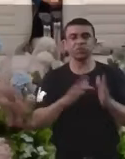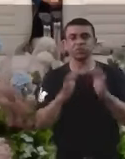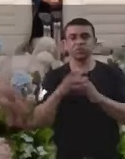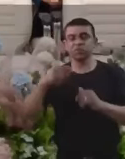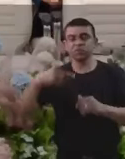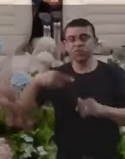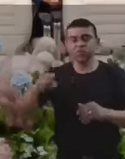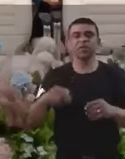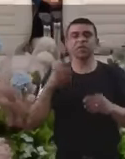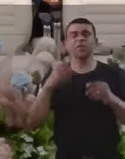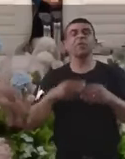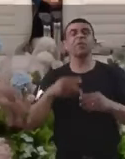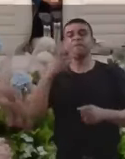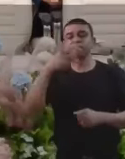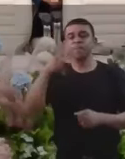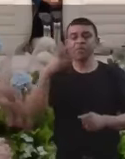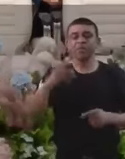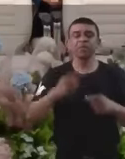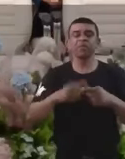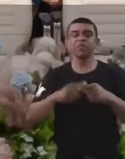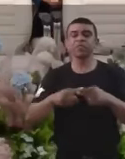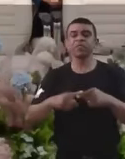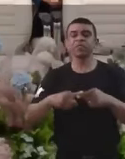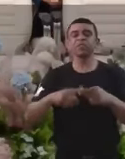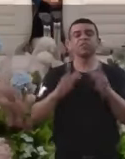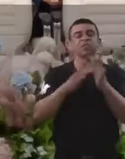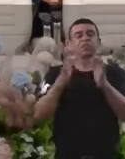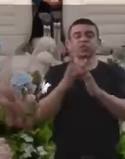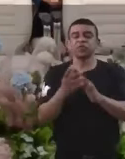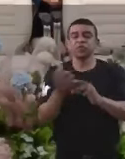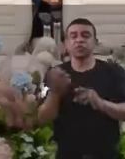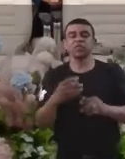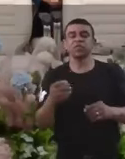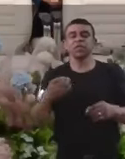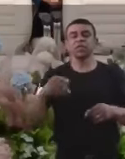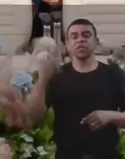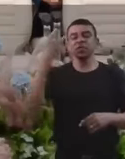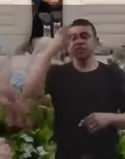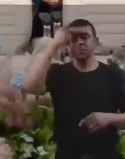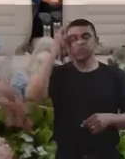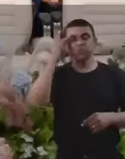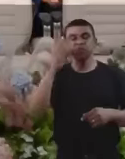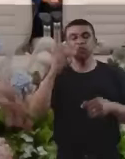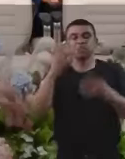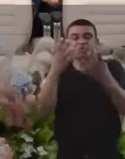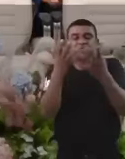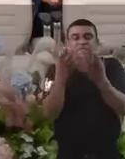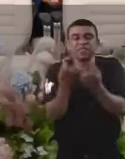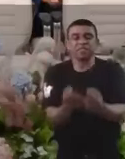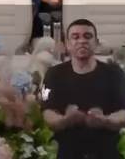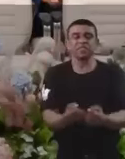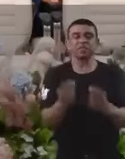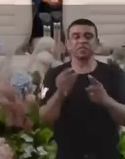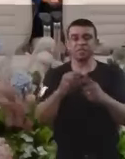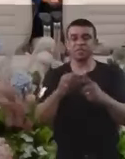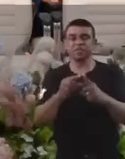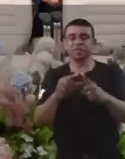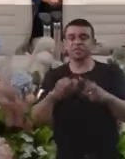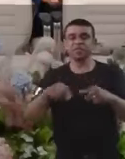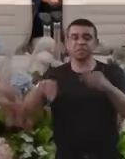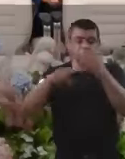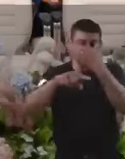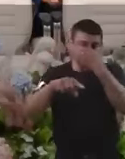evangelho. Quem tem a chamada de mestre pastoral precisa também valorizar